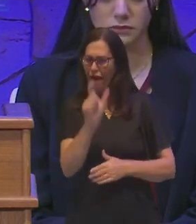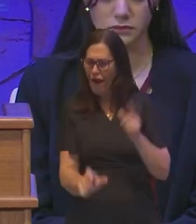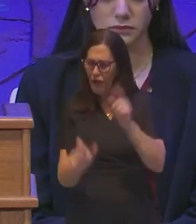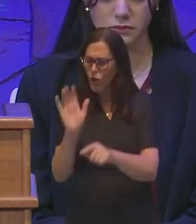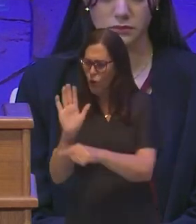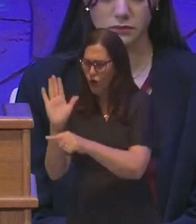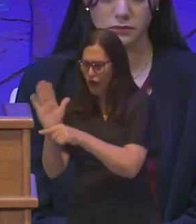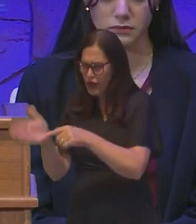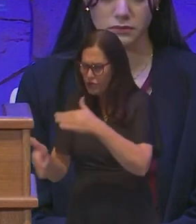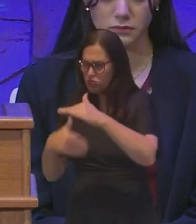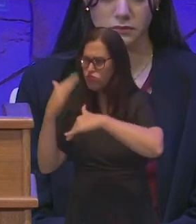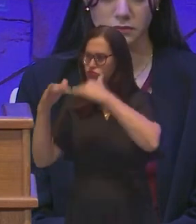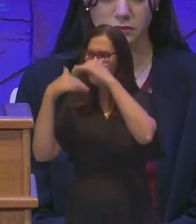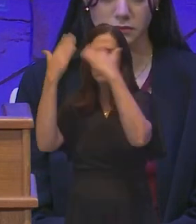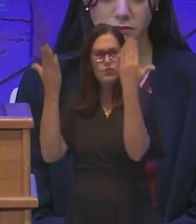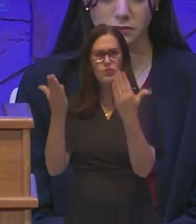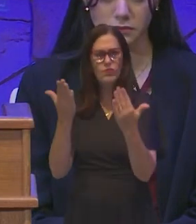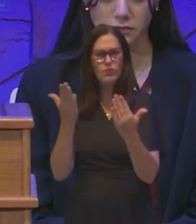crescimento.